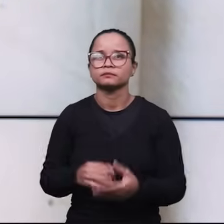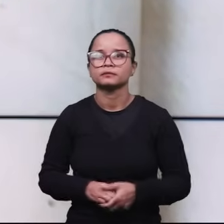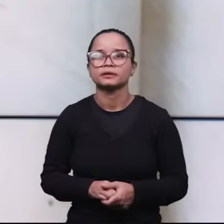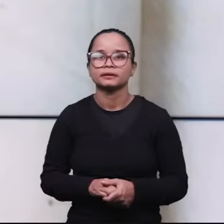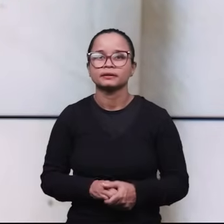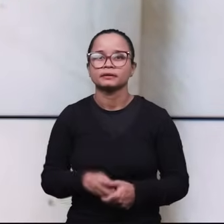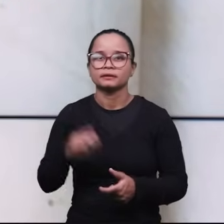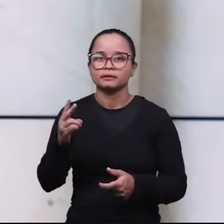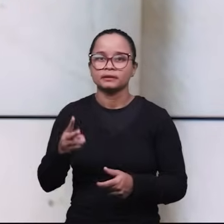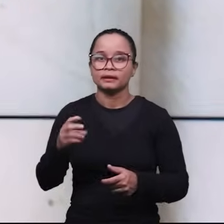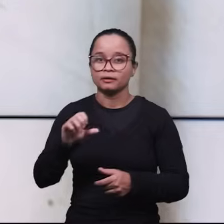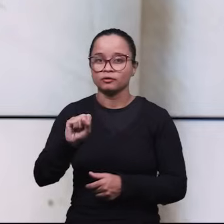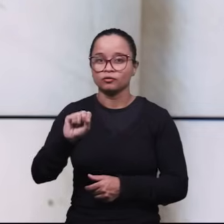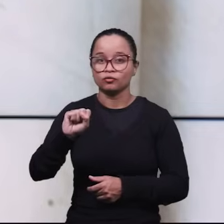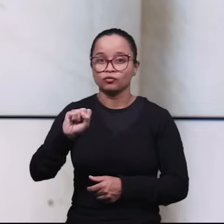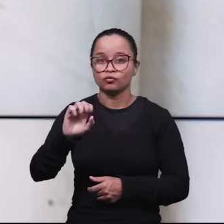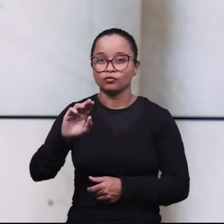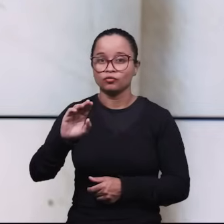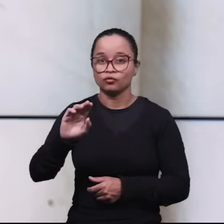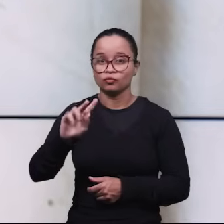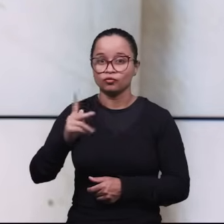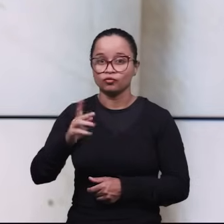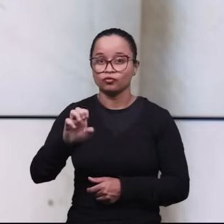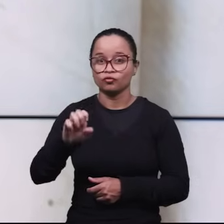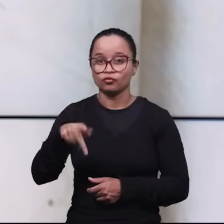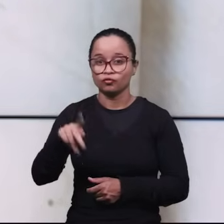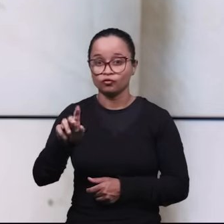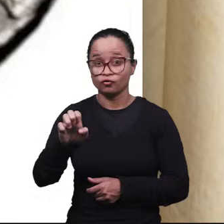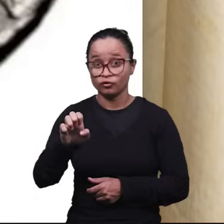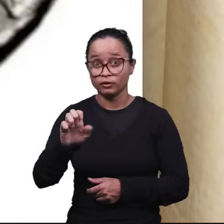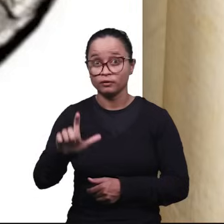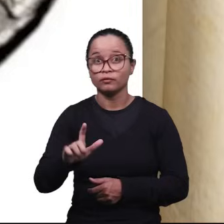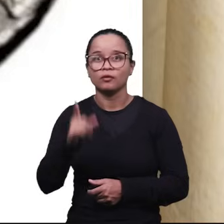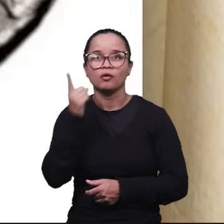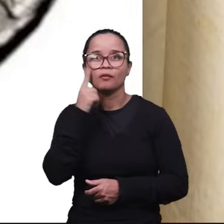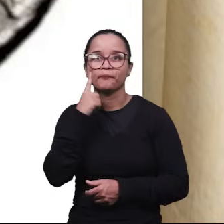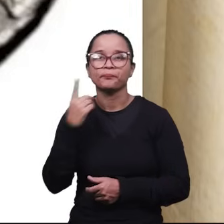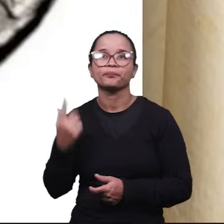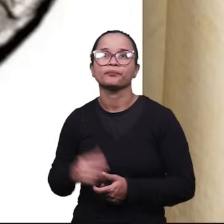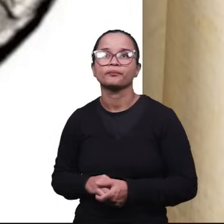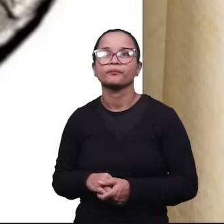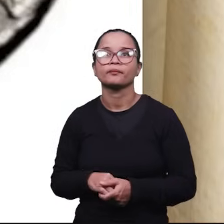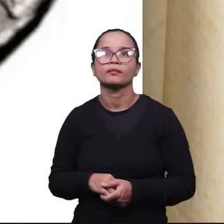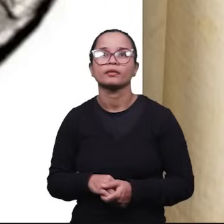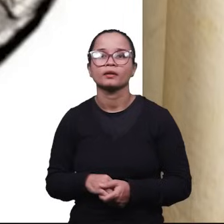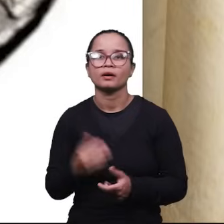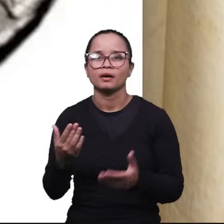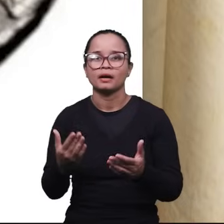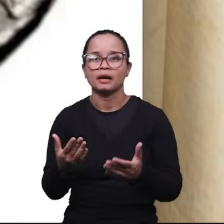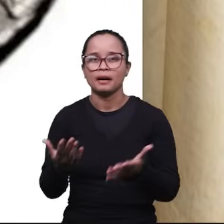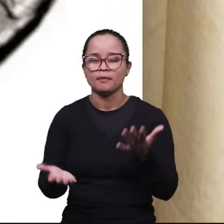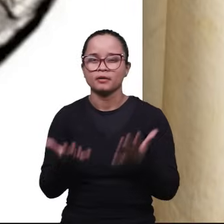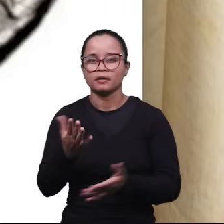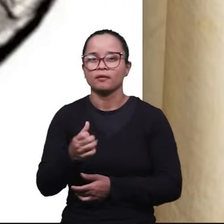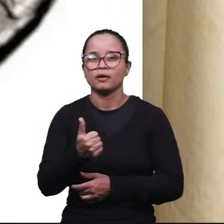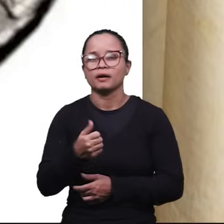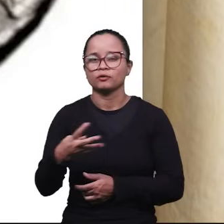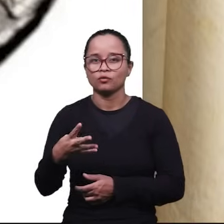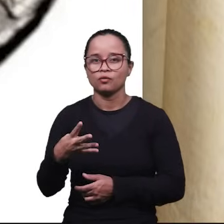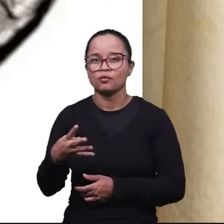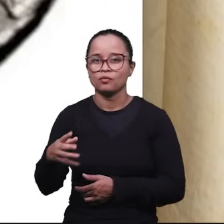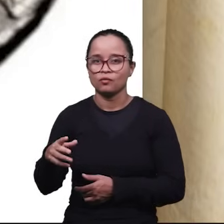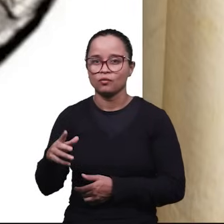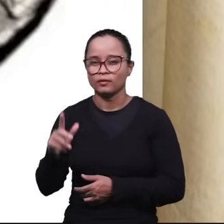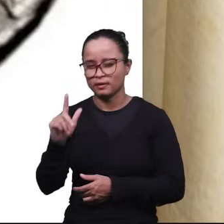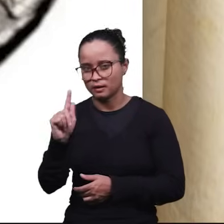na Judéia, que era o shekel de Tiro. Ela pesava 14 gramas,